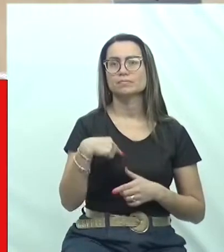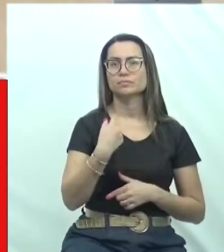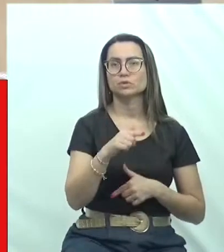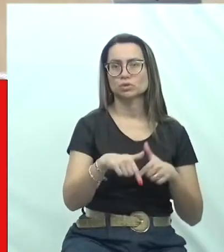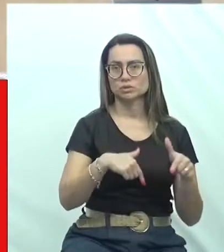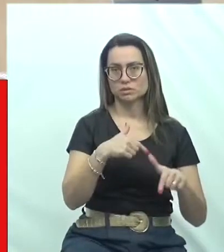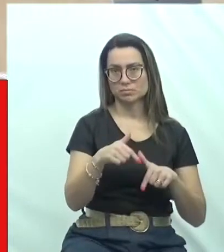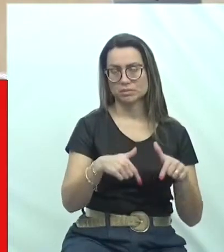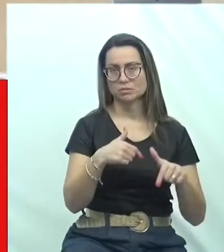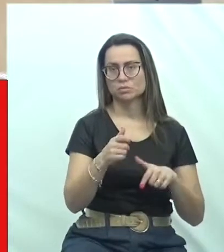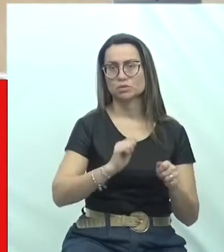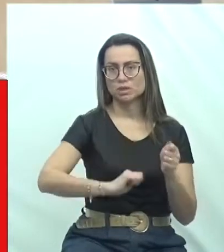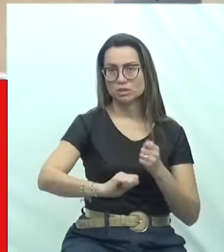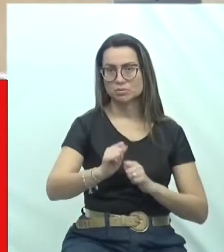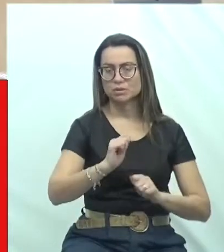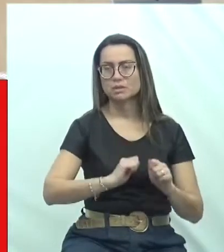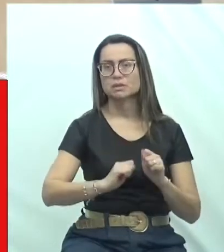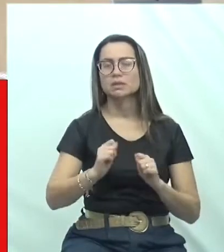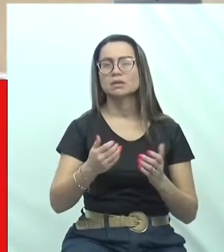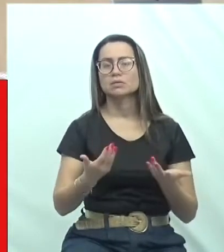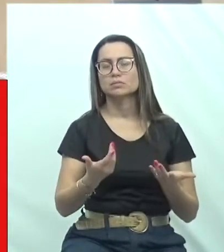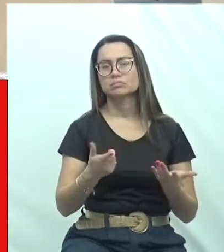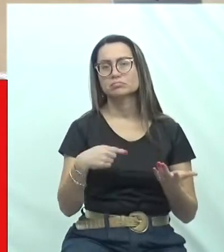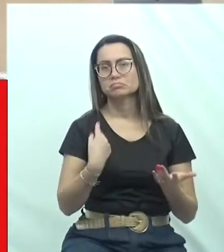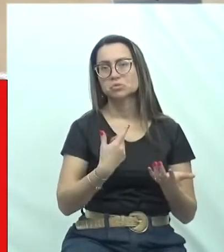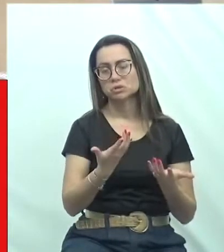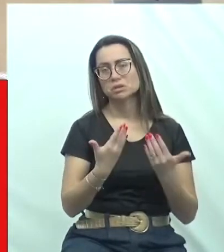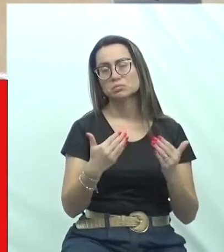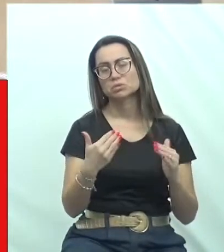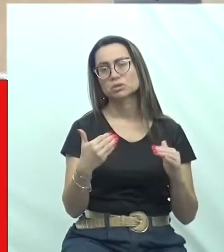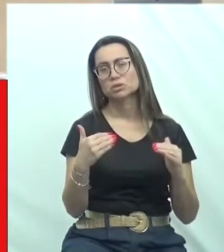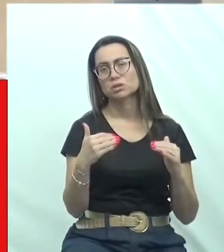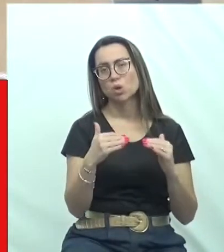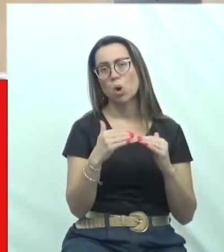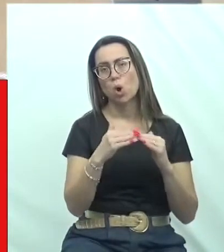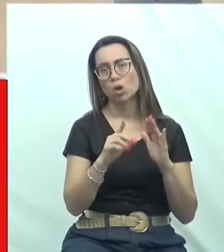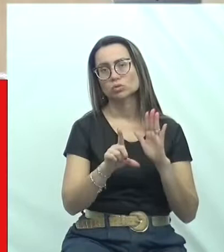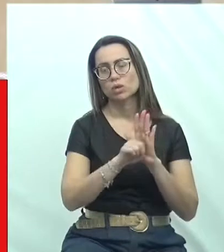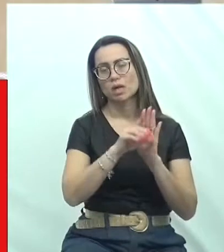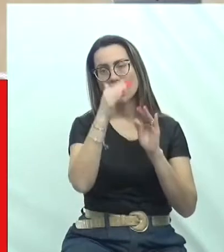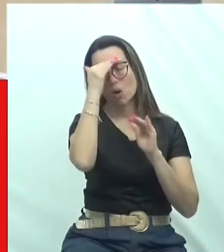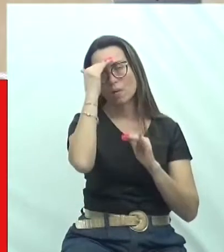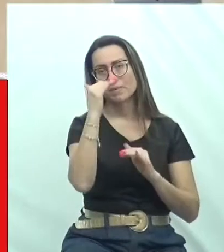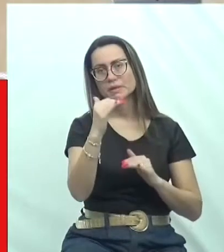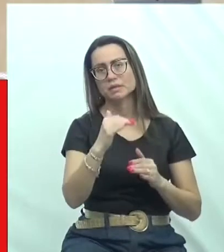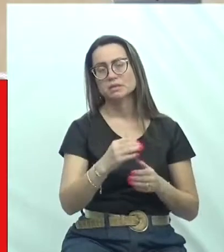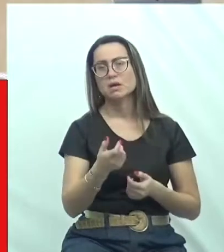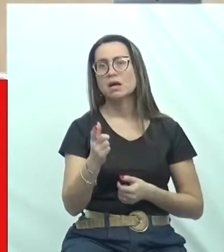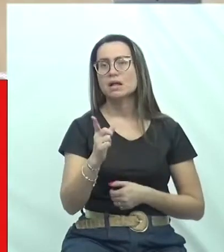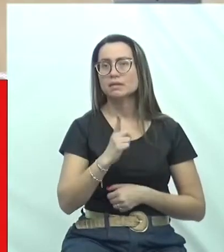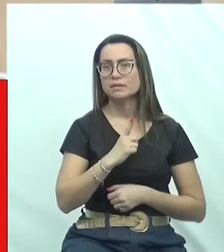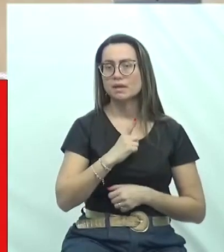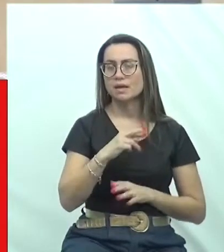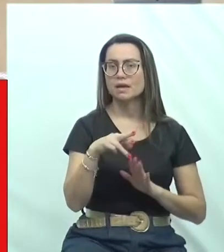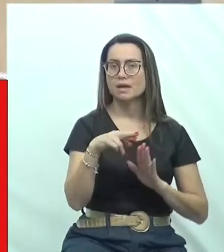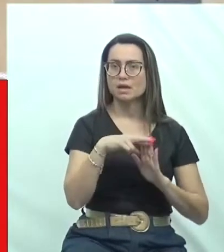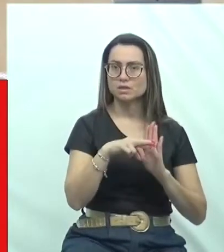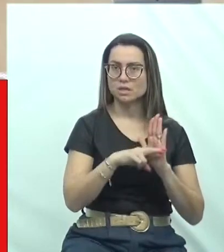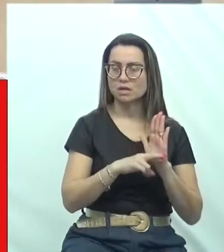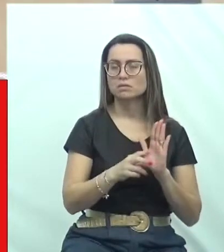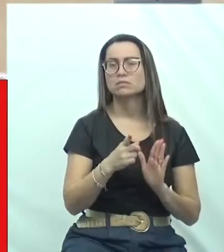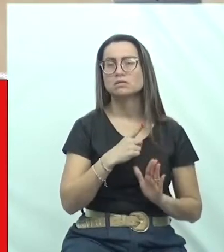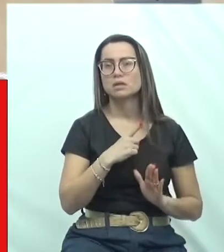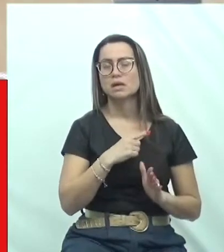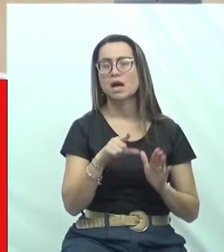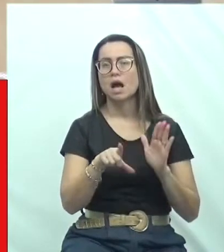gente quer que se aplique a lei que está vigente. Existe essa resolução, existe a lei aprovada pelos